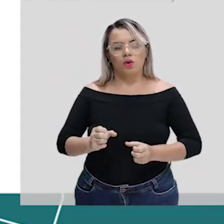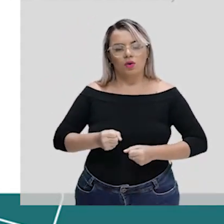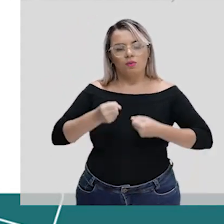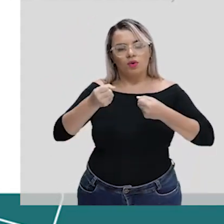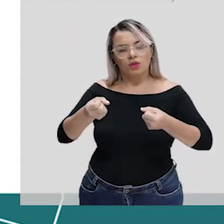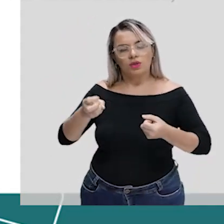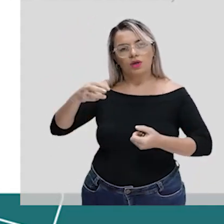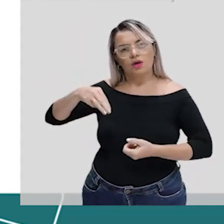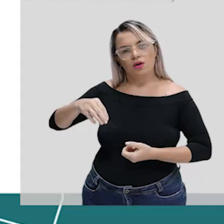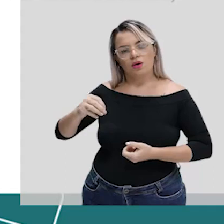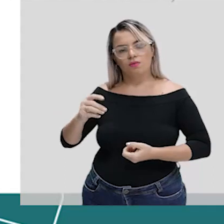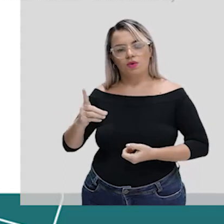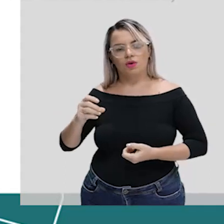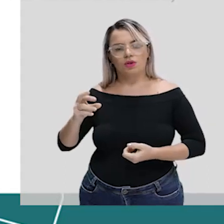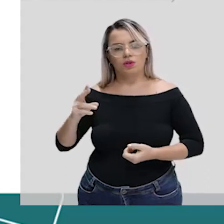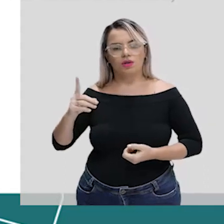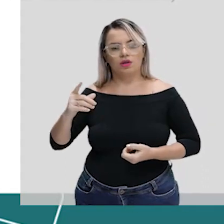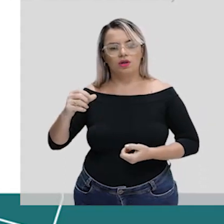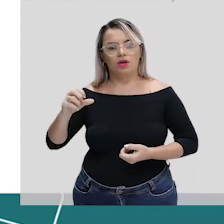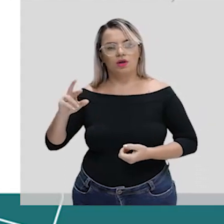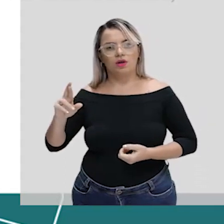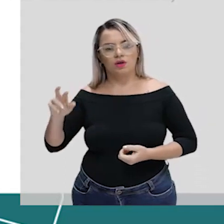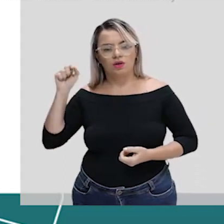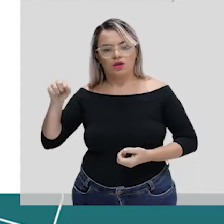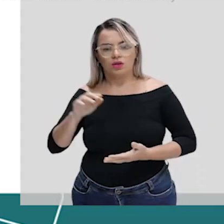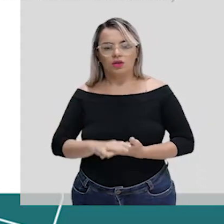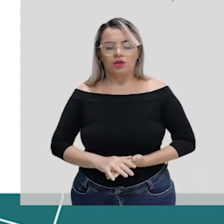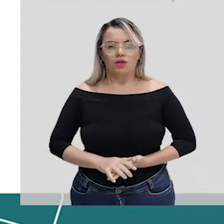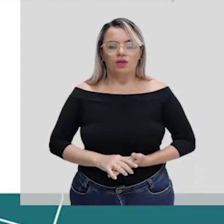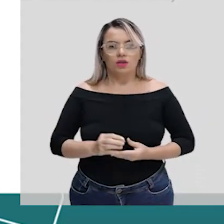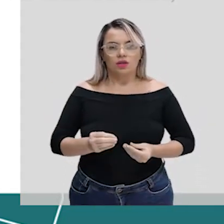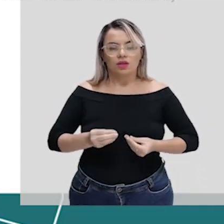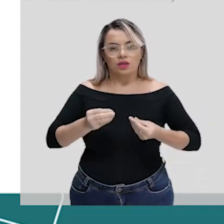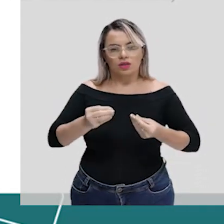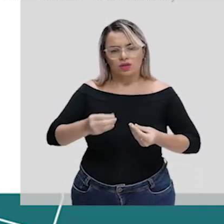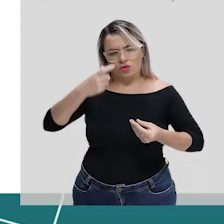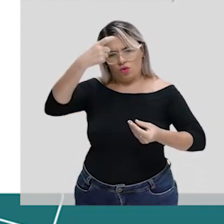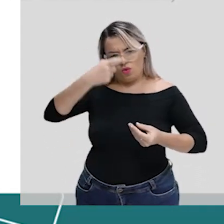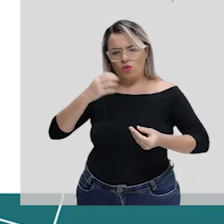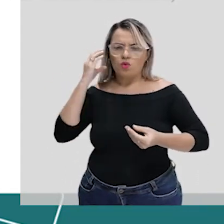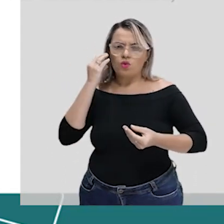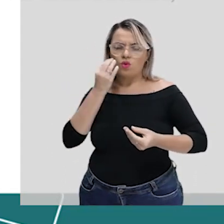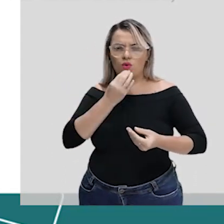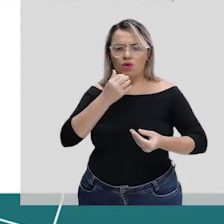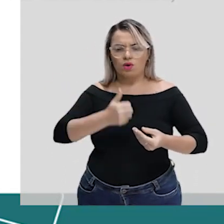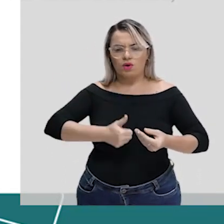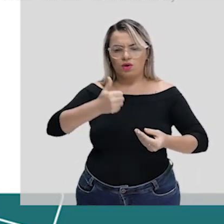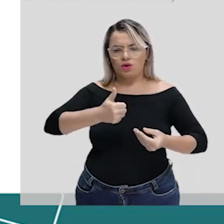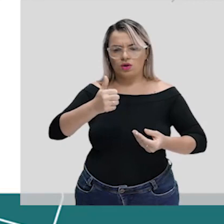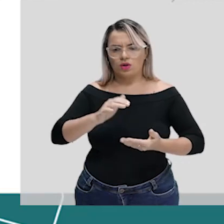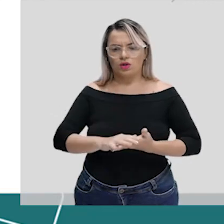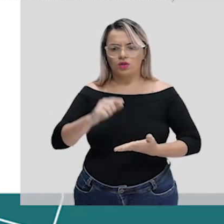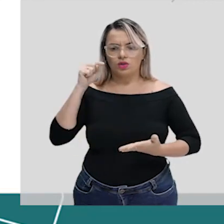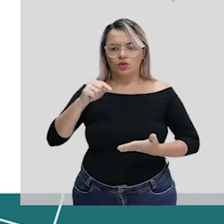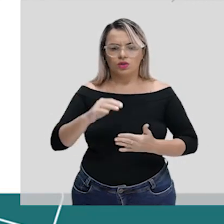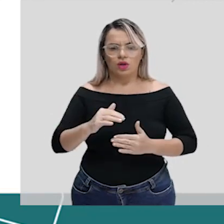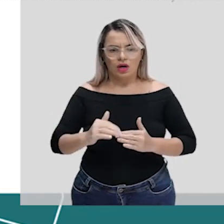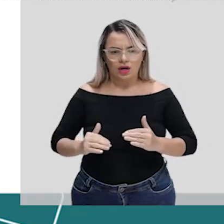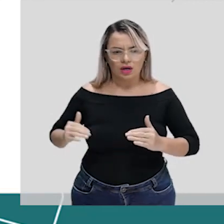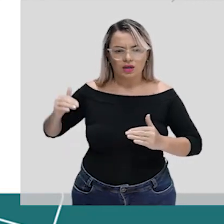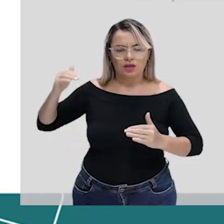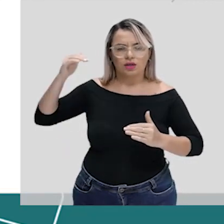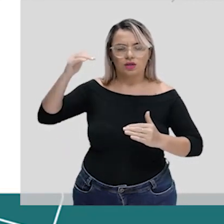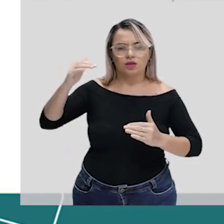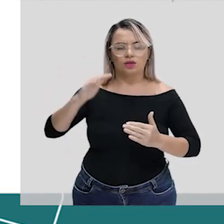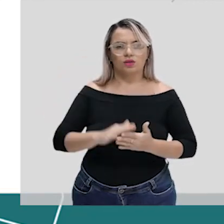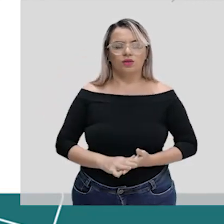que dava ao imperador a ascendência sobre os outros poderes constituídos. Nós tínhamos o poder executivo, que era o